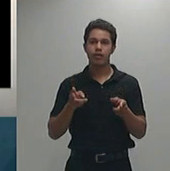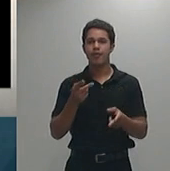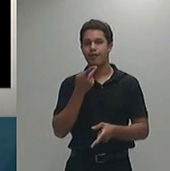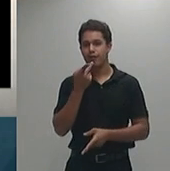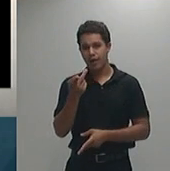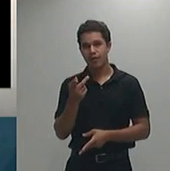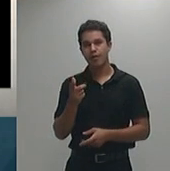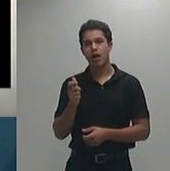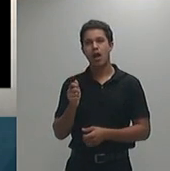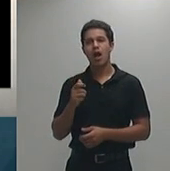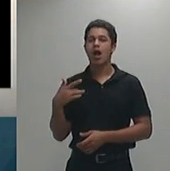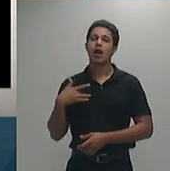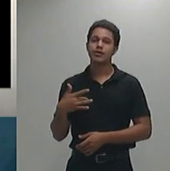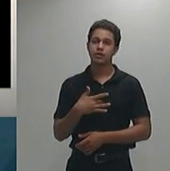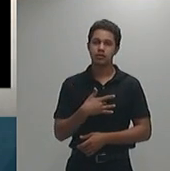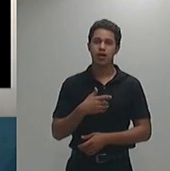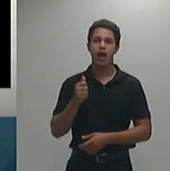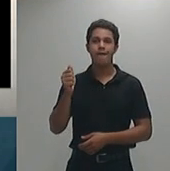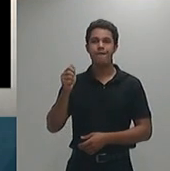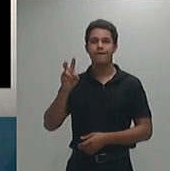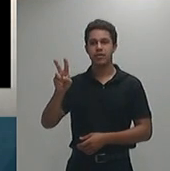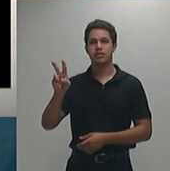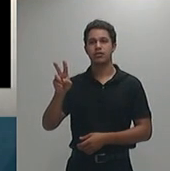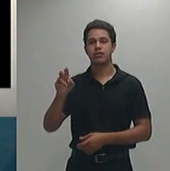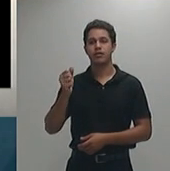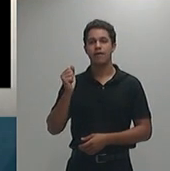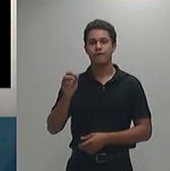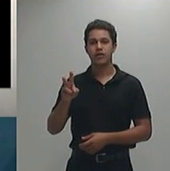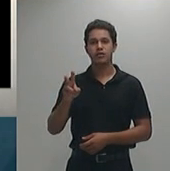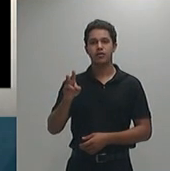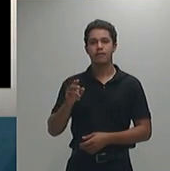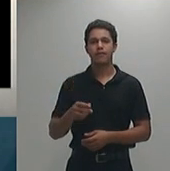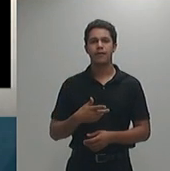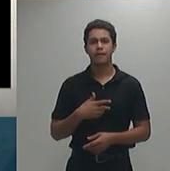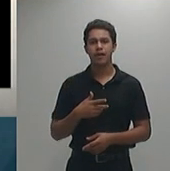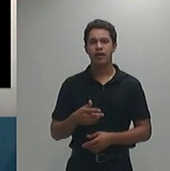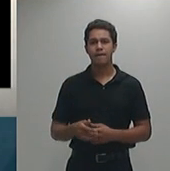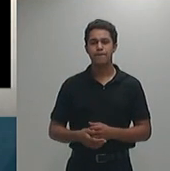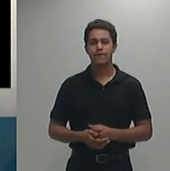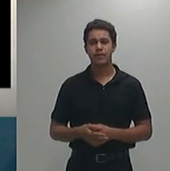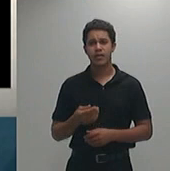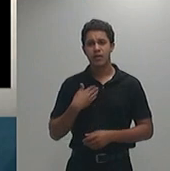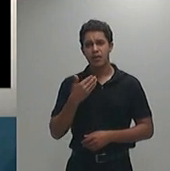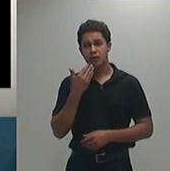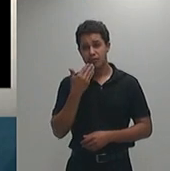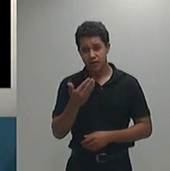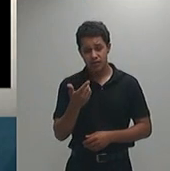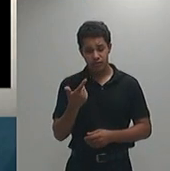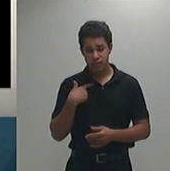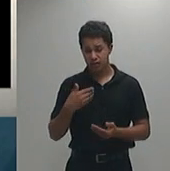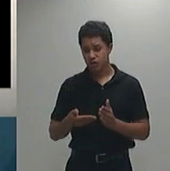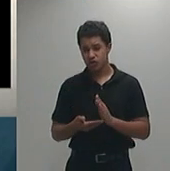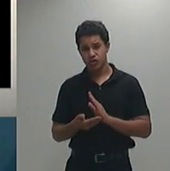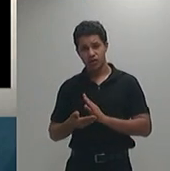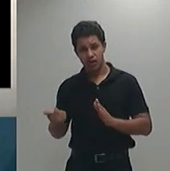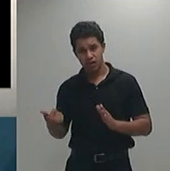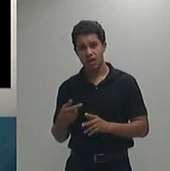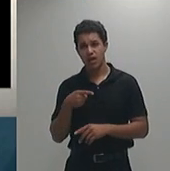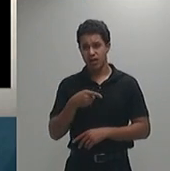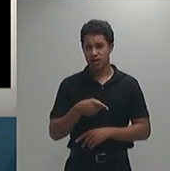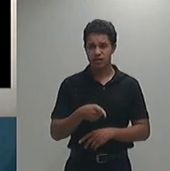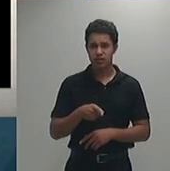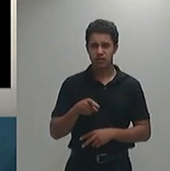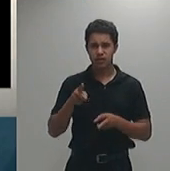de saúde e tu é engraçado pedir para o secretário esse caso quando eu assisti a duas